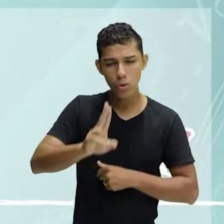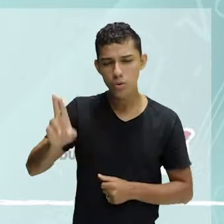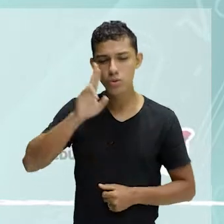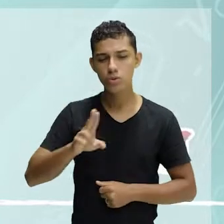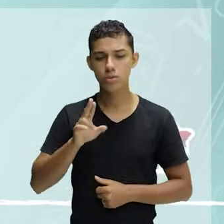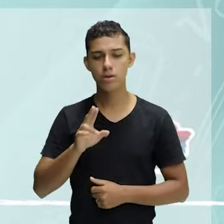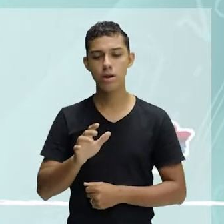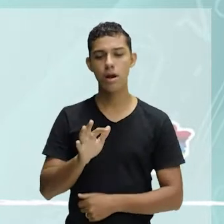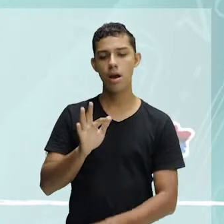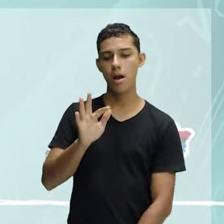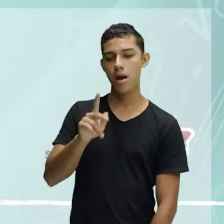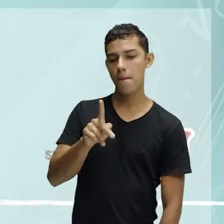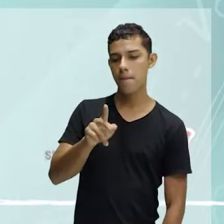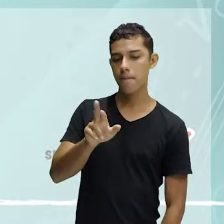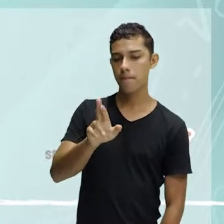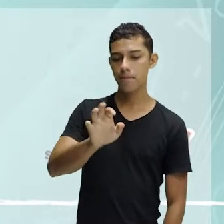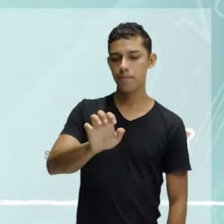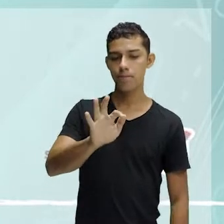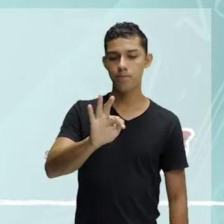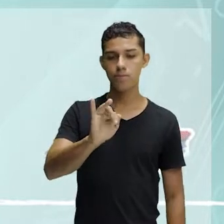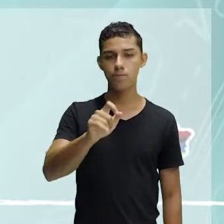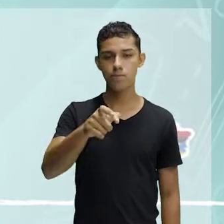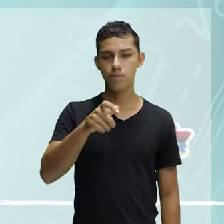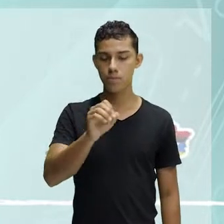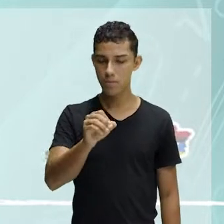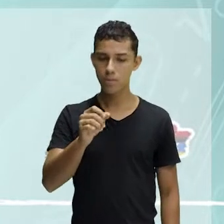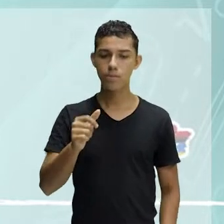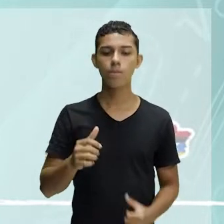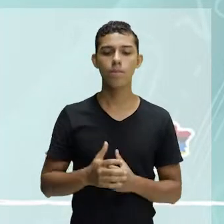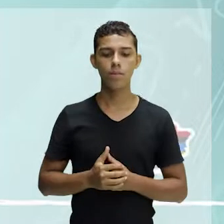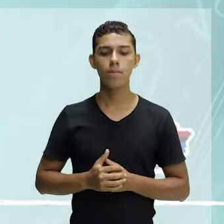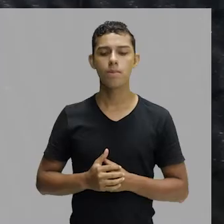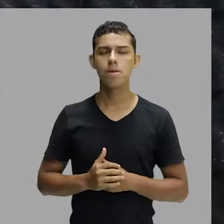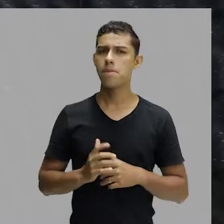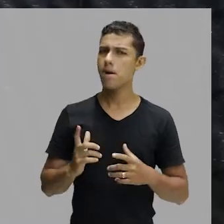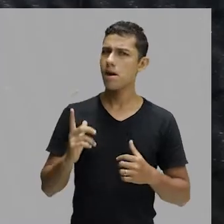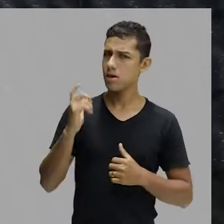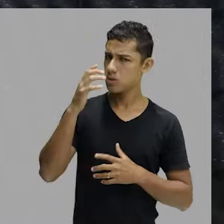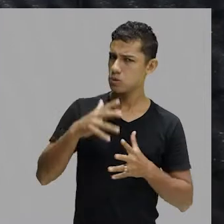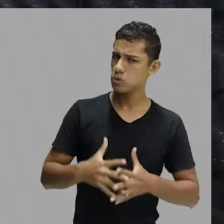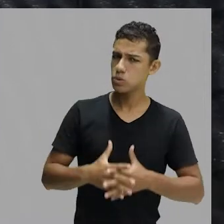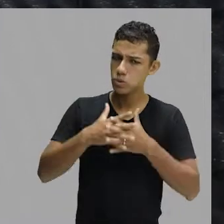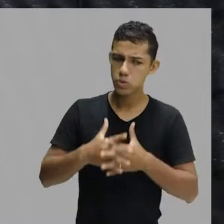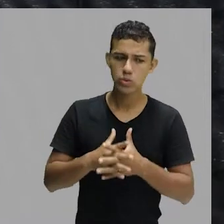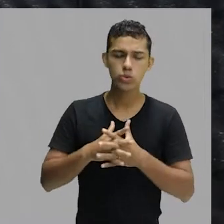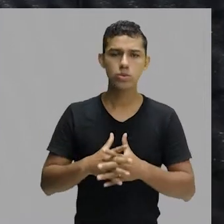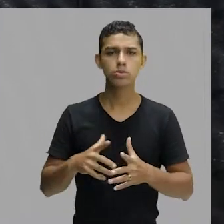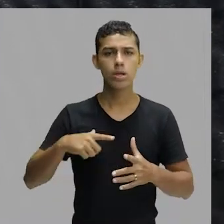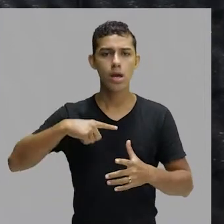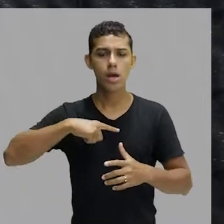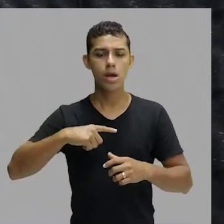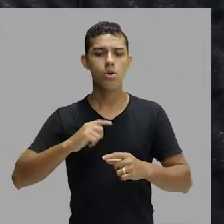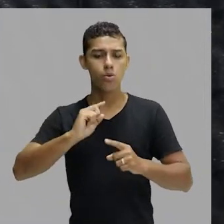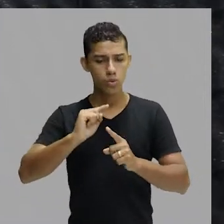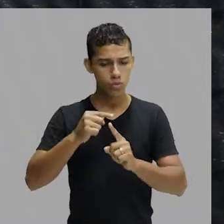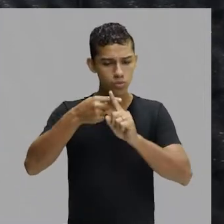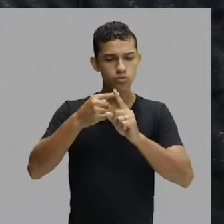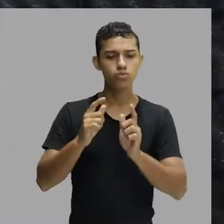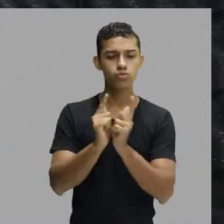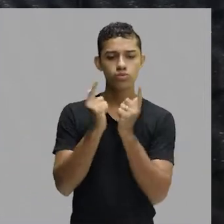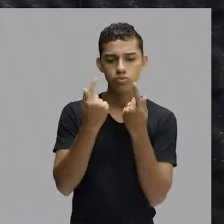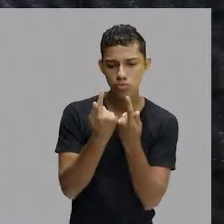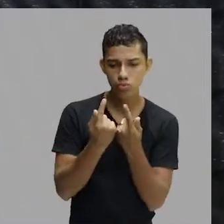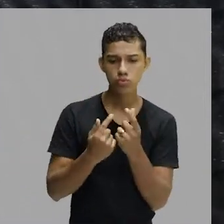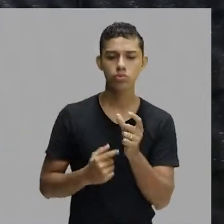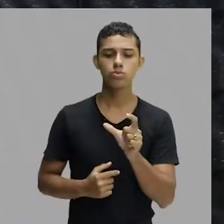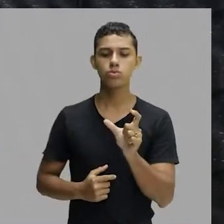prefixo hidroxi. Como assim moléculas mais complexas? Se eu tenho mais de um grupo hidroxila, ou, como vamos